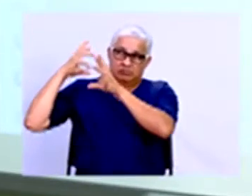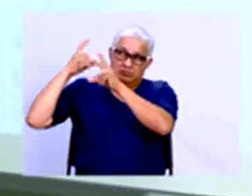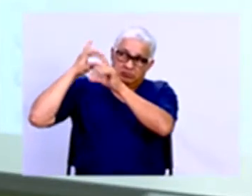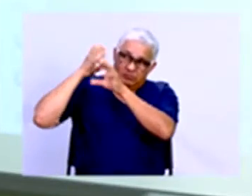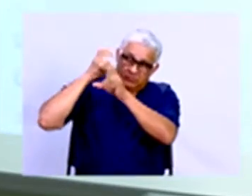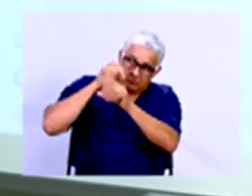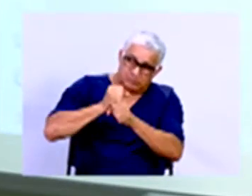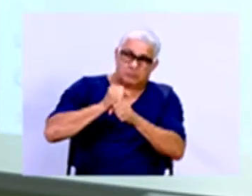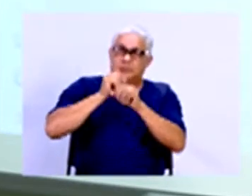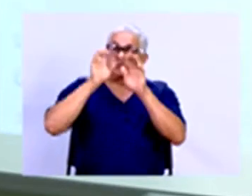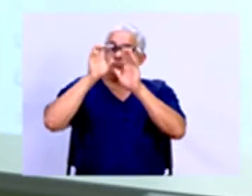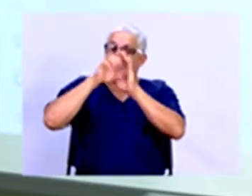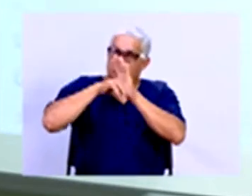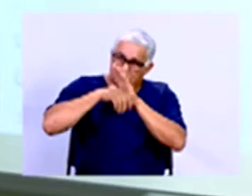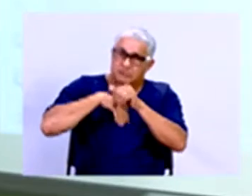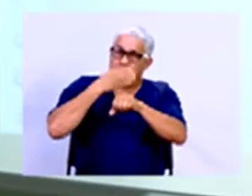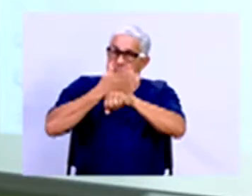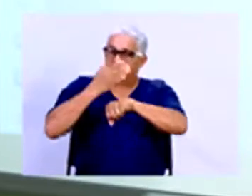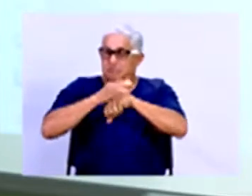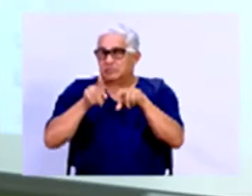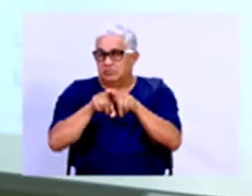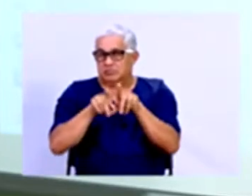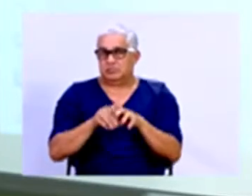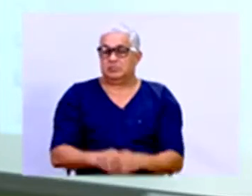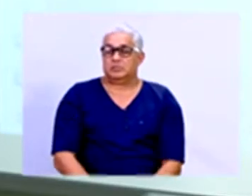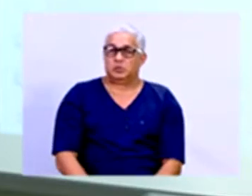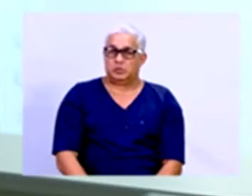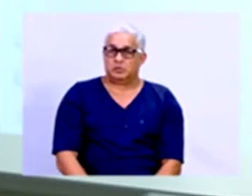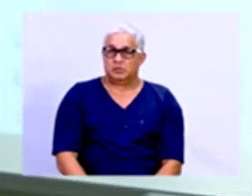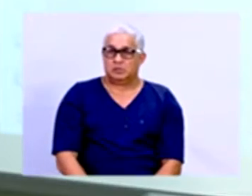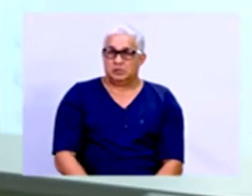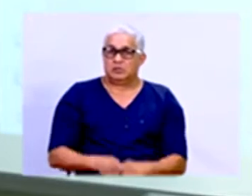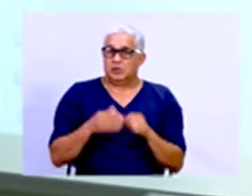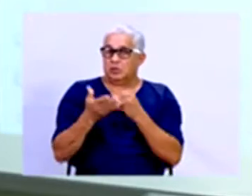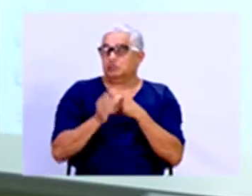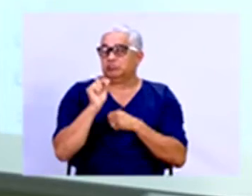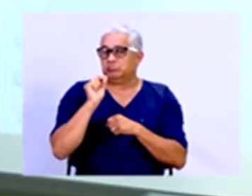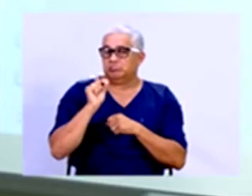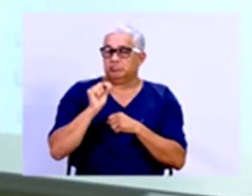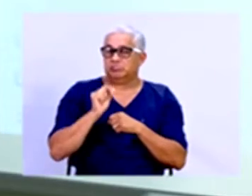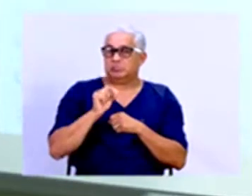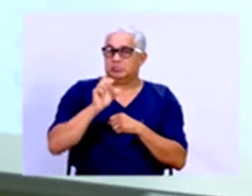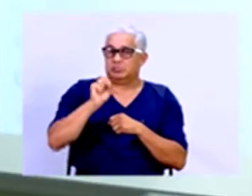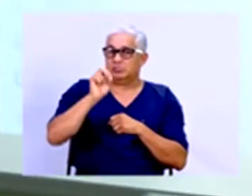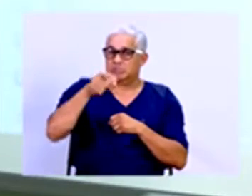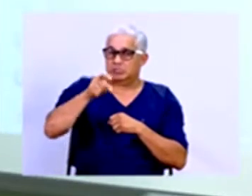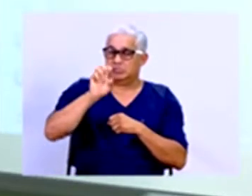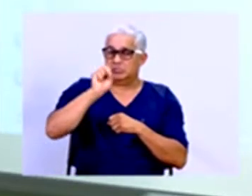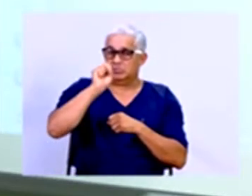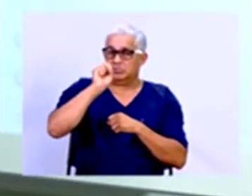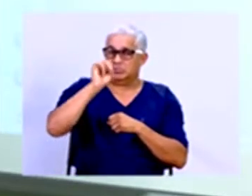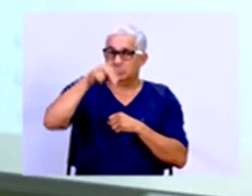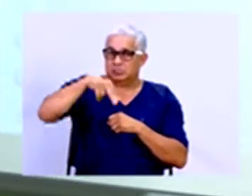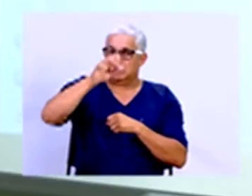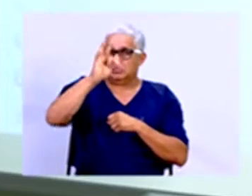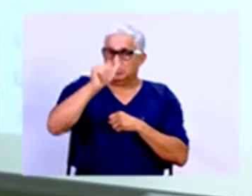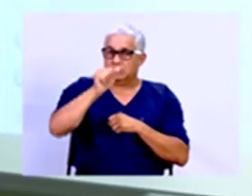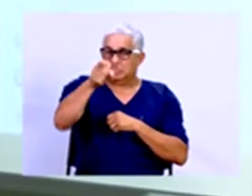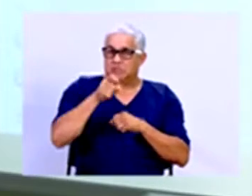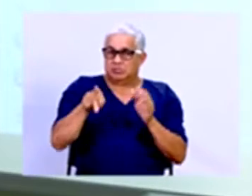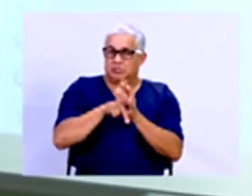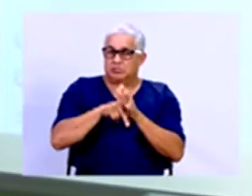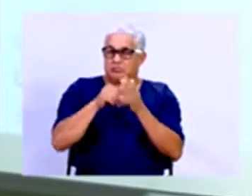os conceitos, as práticas e tudo mais, né? Basicamente falando desde a sintaxe da linguagem de programação até a parte